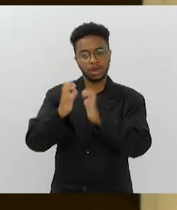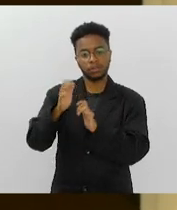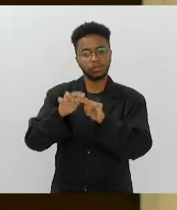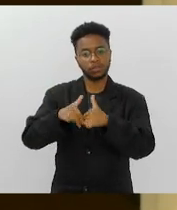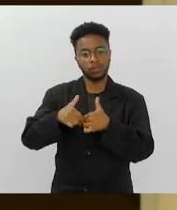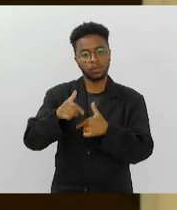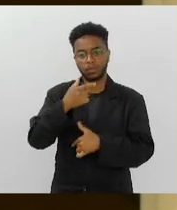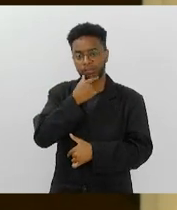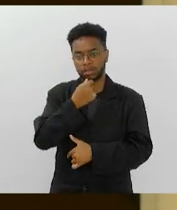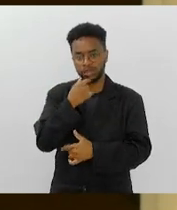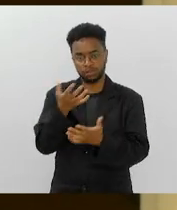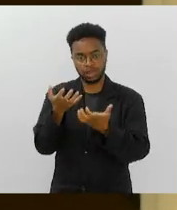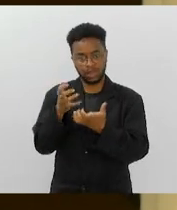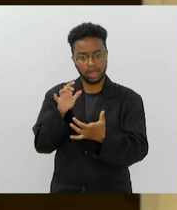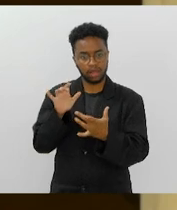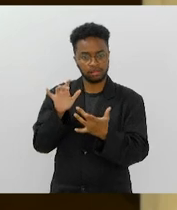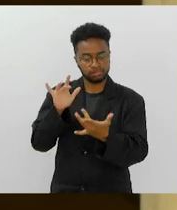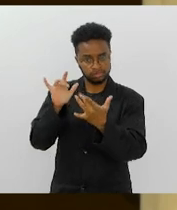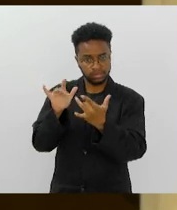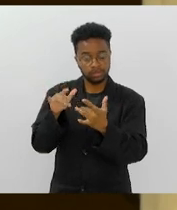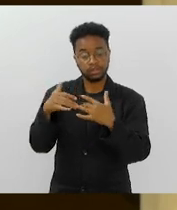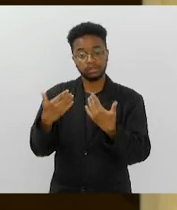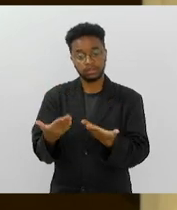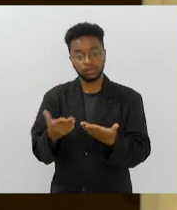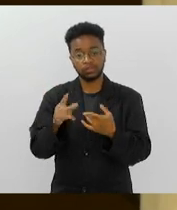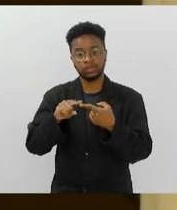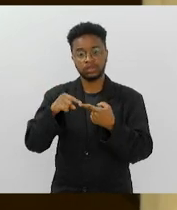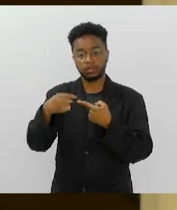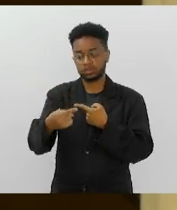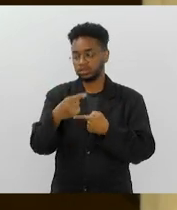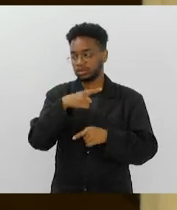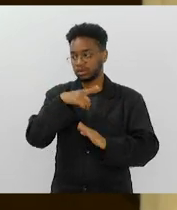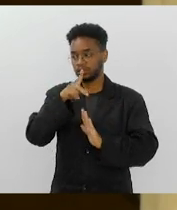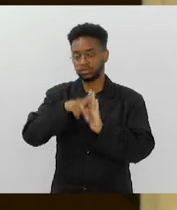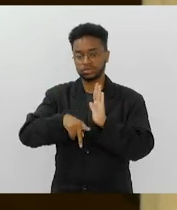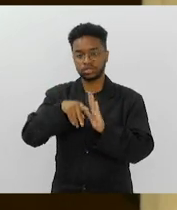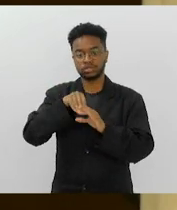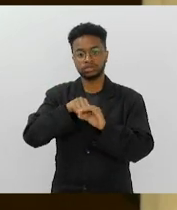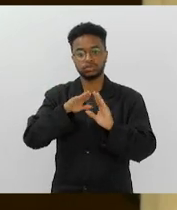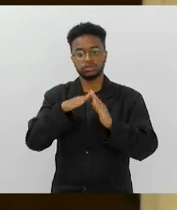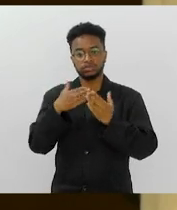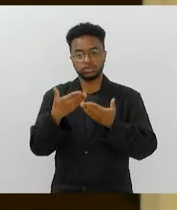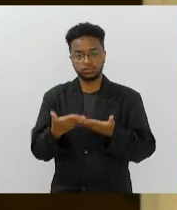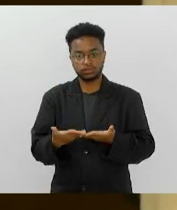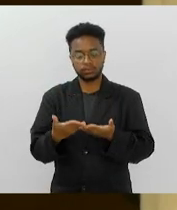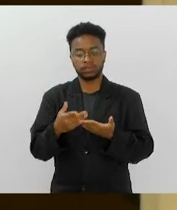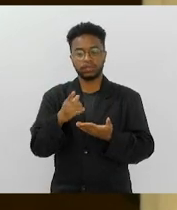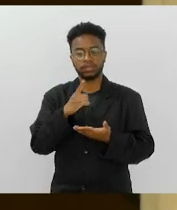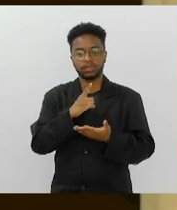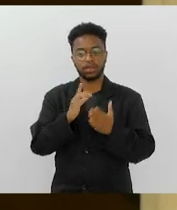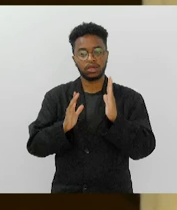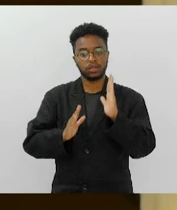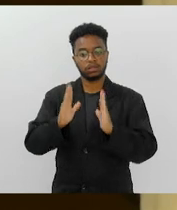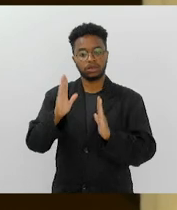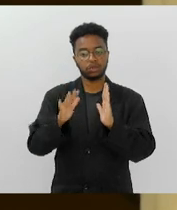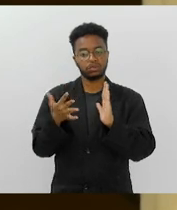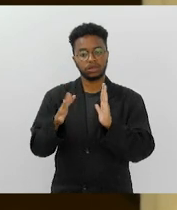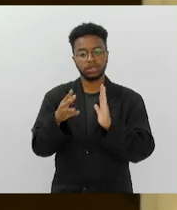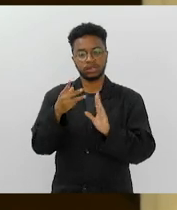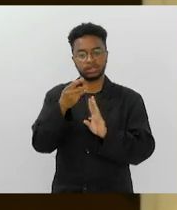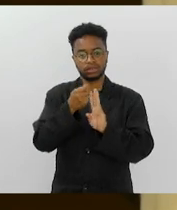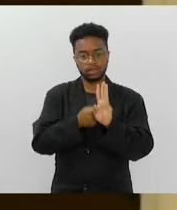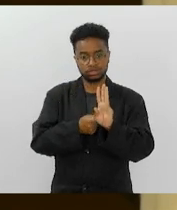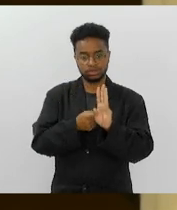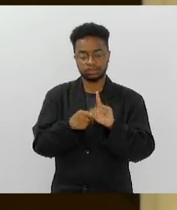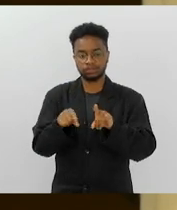como essas. E depois que a gente entra com o projeto na escola, que tem uma duração de cerca de 3 meses, e às vezes